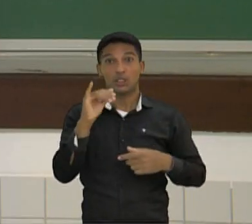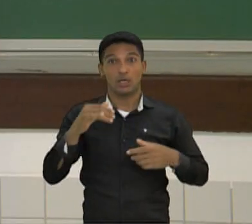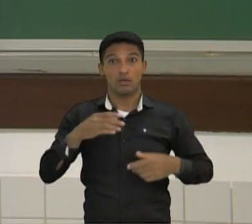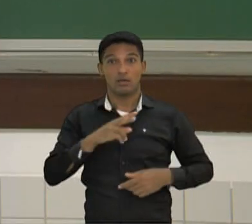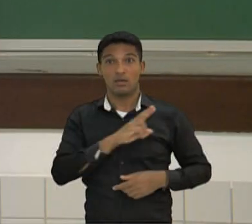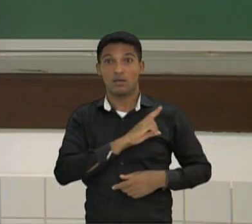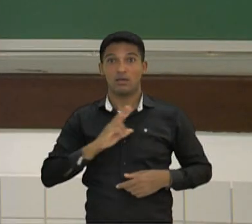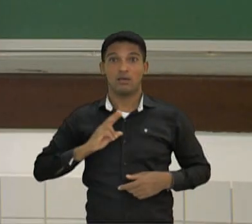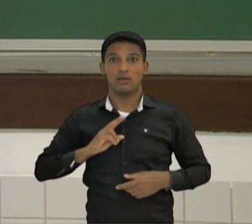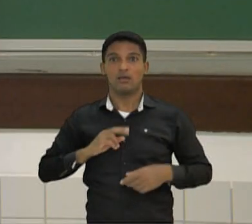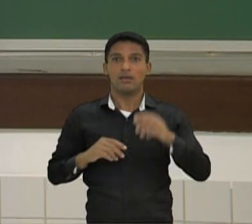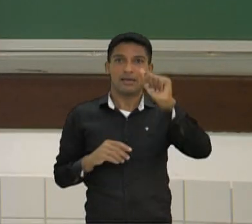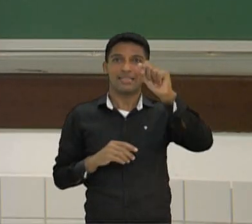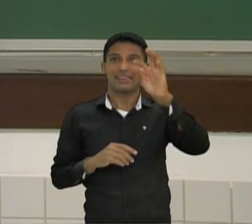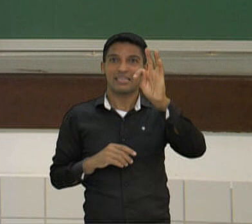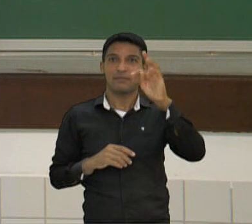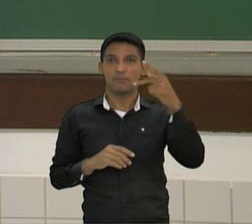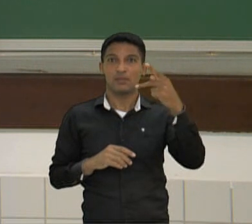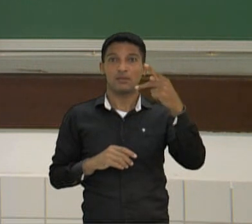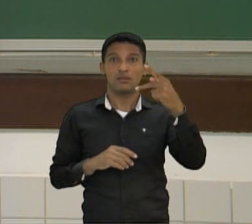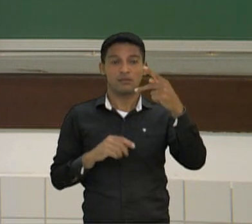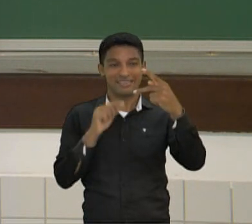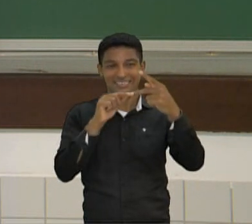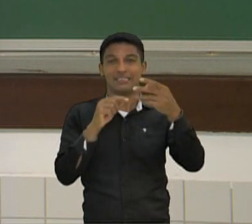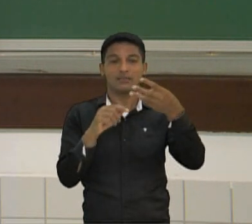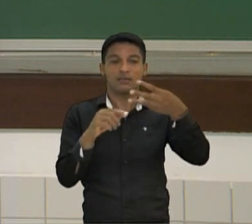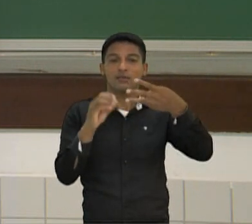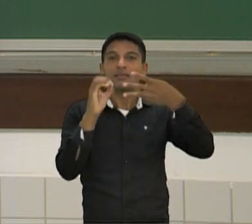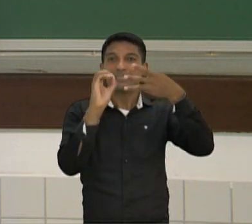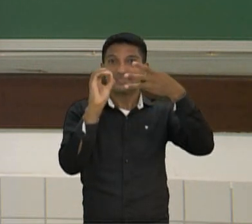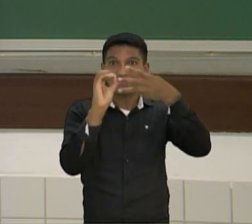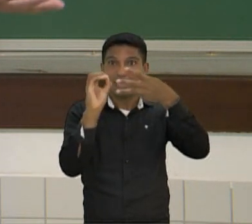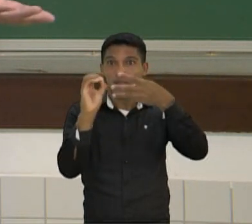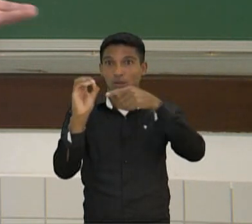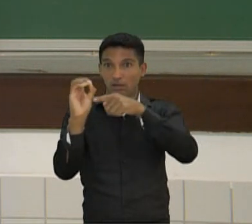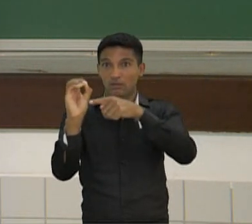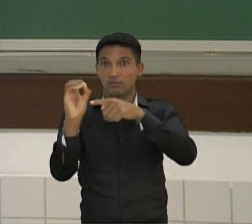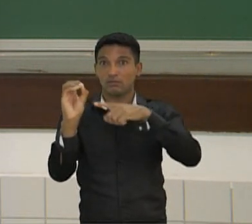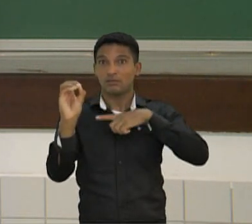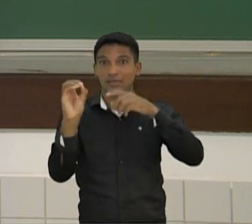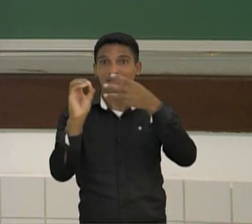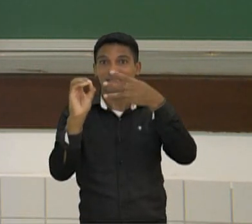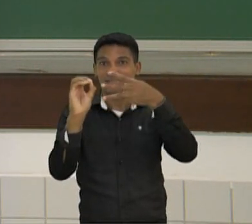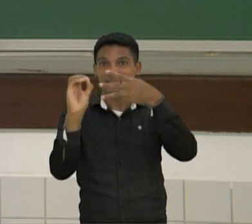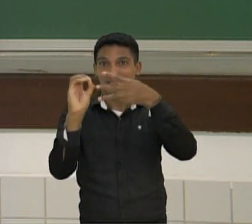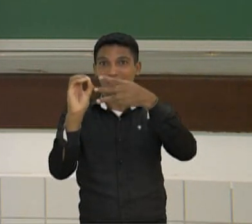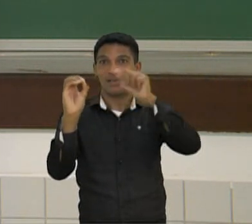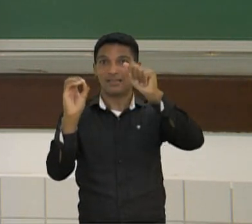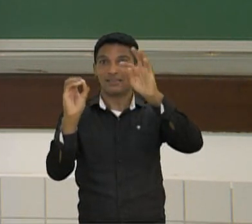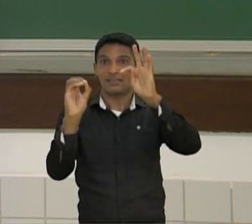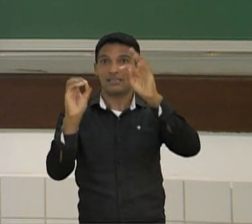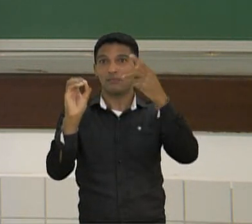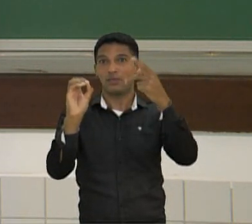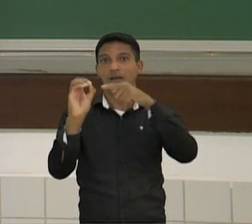recordar, ATP é a moeda energética da célula. Vocês podem ver esse conteúdo lá no material lá da primeira série que vocês já